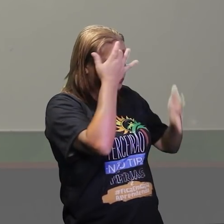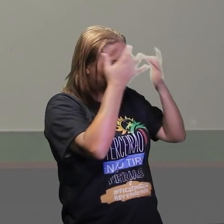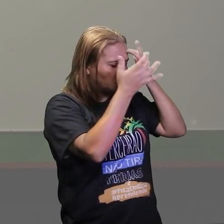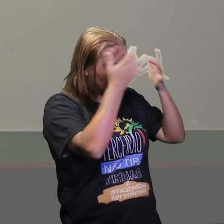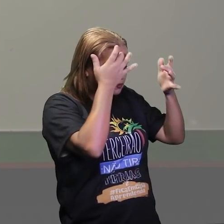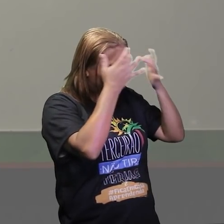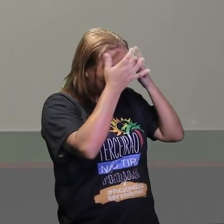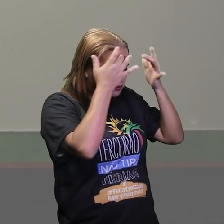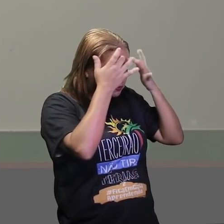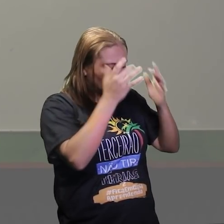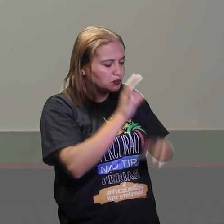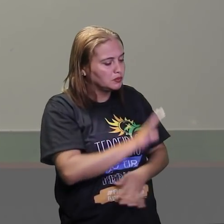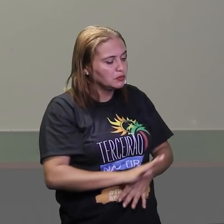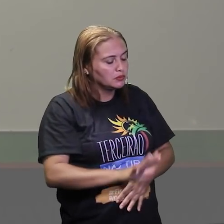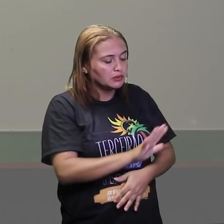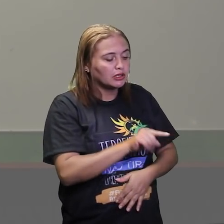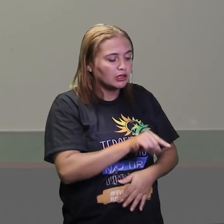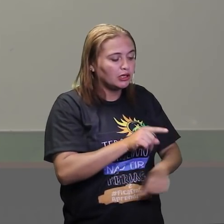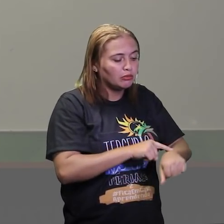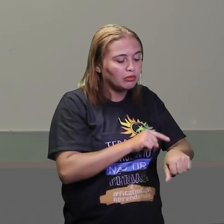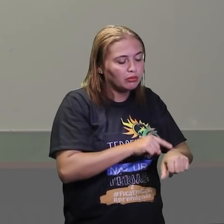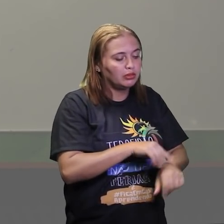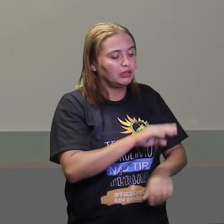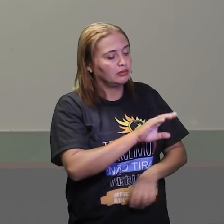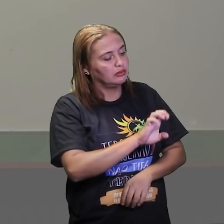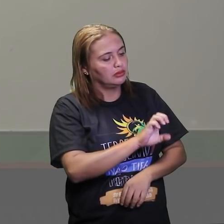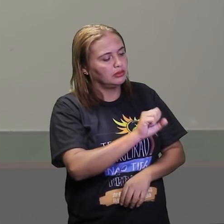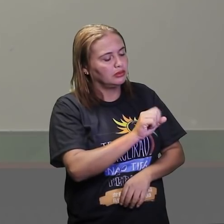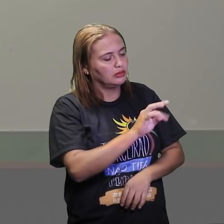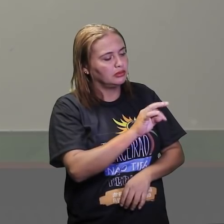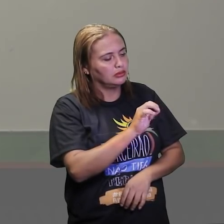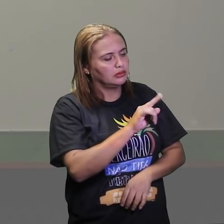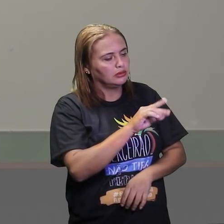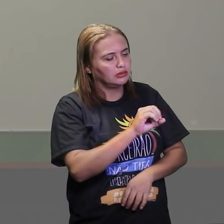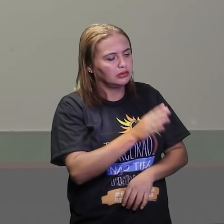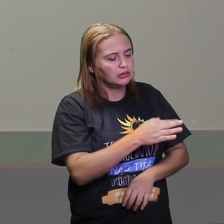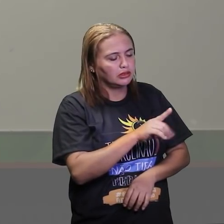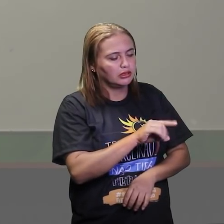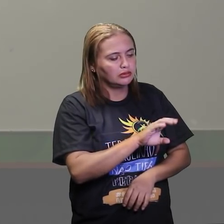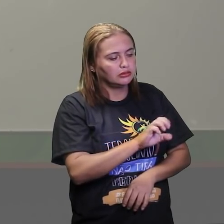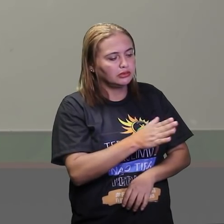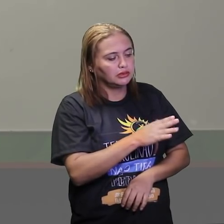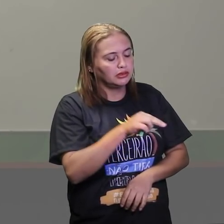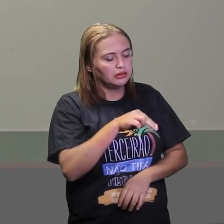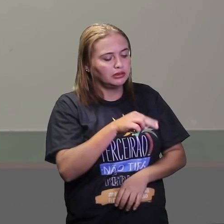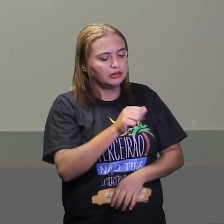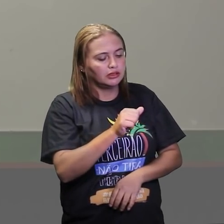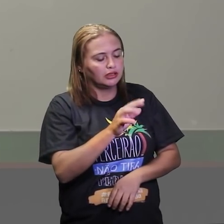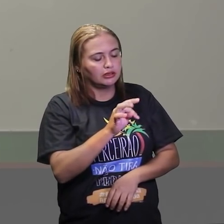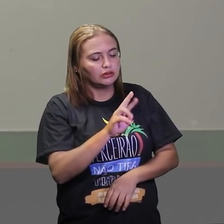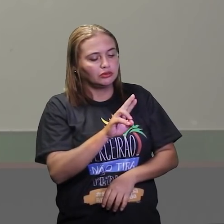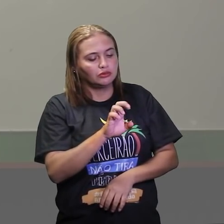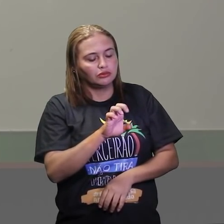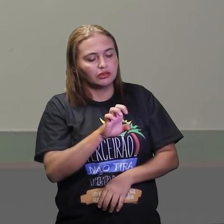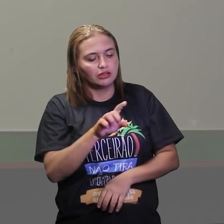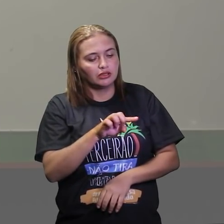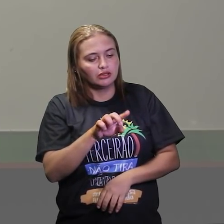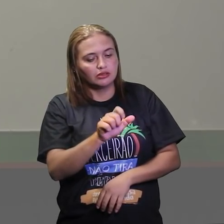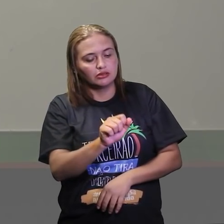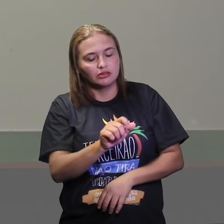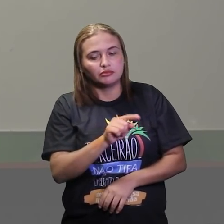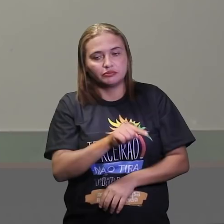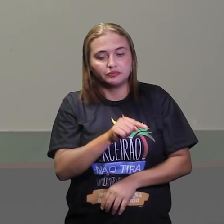estado de natureza, que é um estágio inicial. Essa expressão aqui, às vezes, tu não conhece, tu não lembra, vai ter de lembrar,